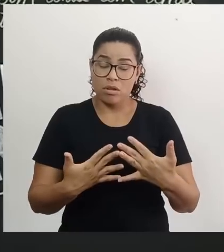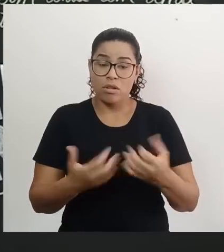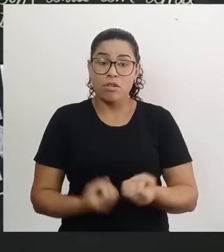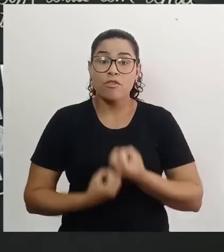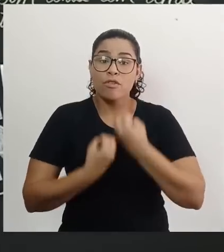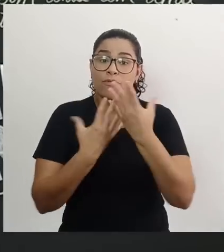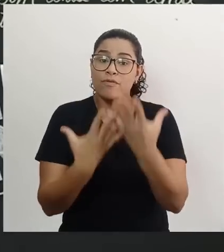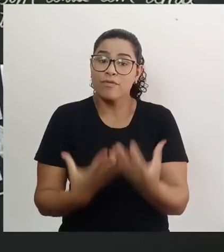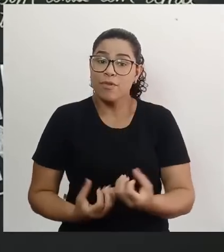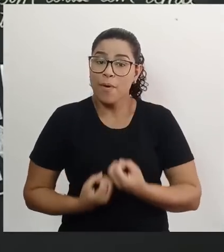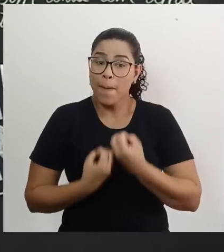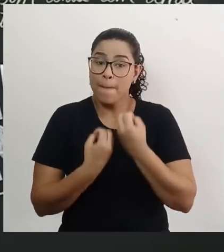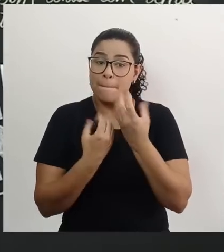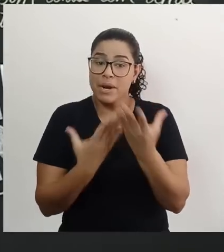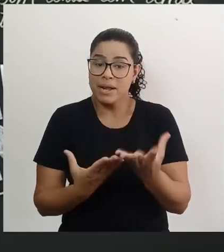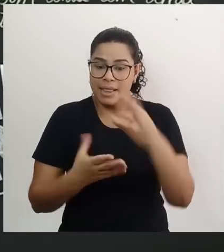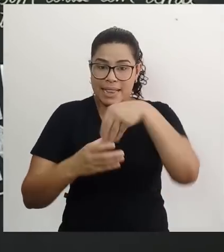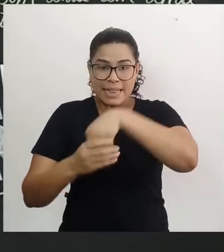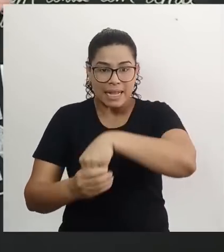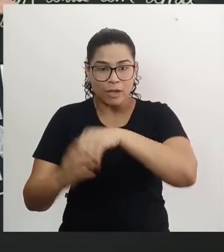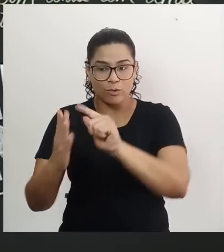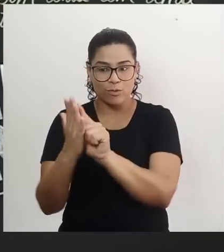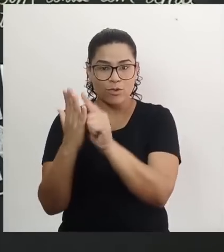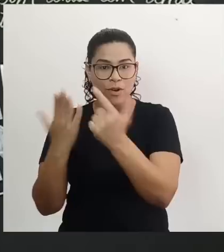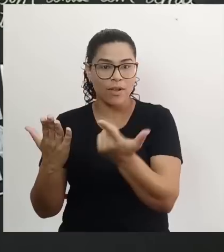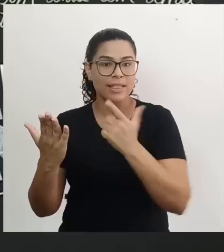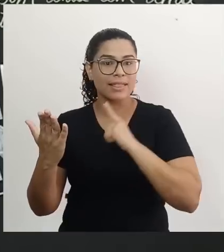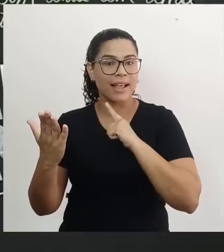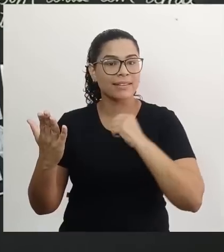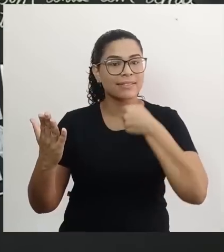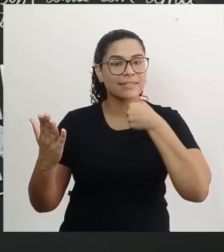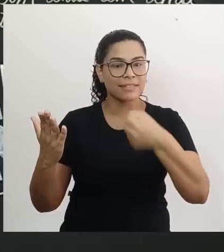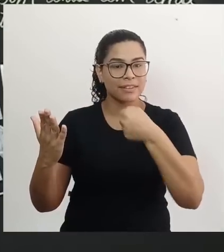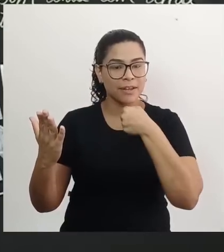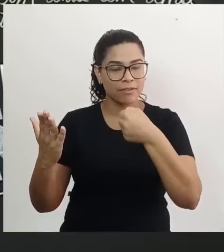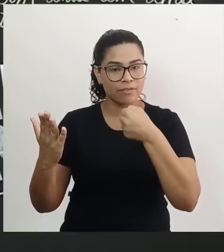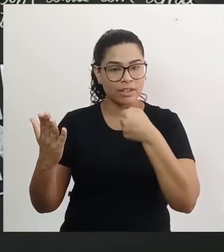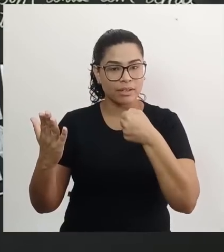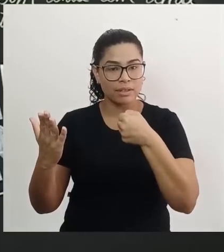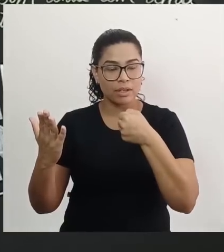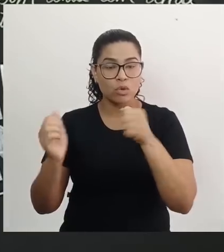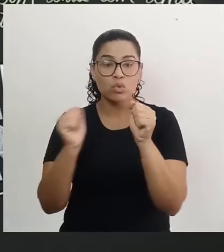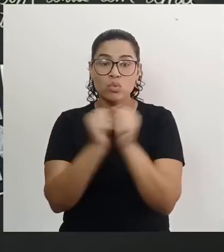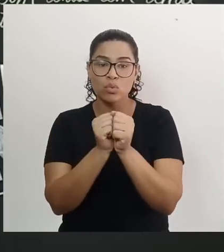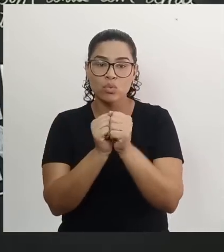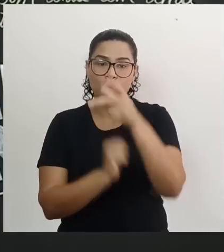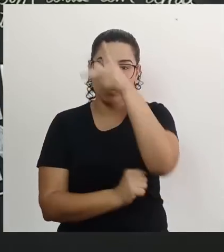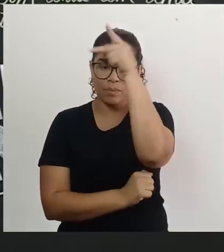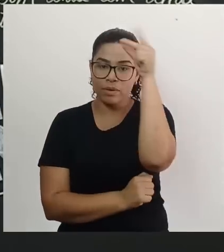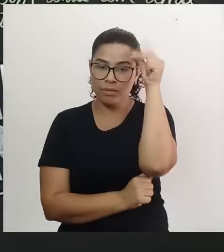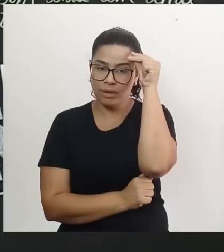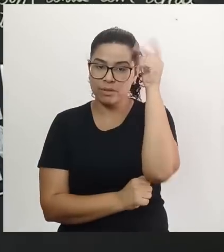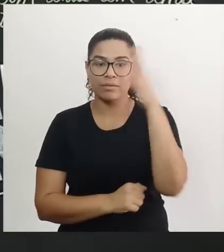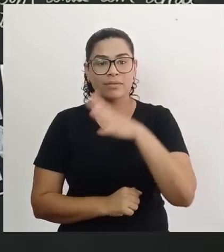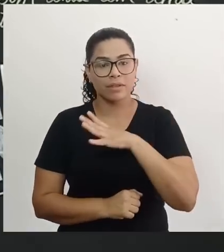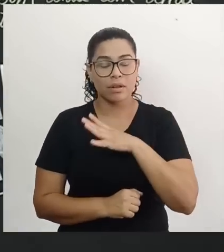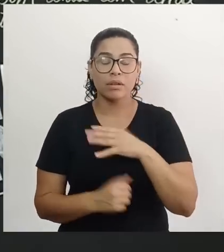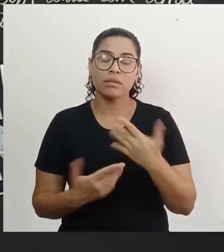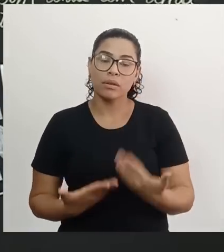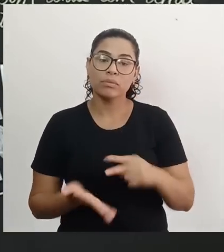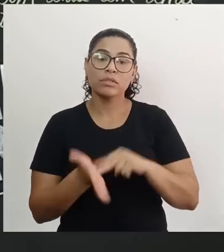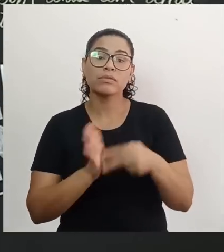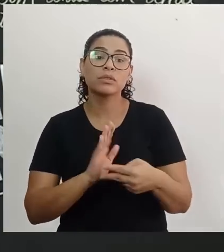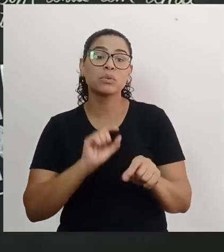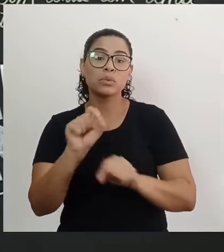que dentro, o conteúdo desse jornal vai contar também com uma entrevista com o prefeito da cidade, ou seja, eu